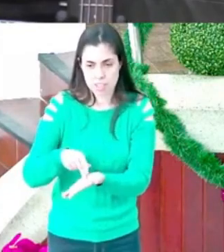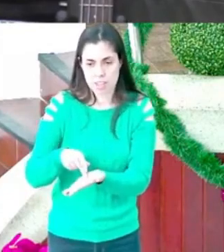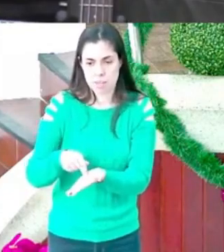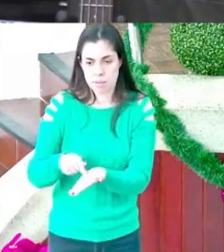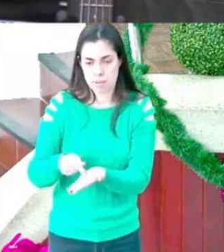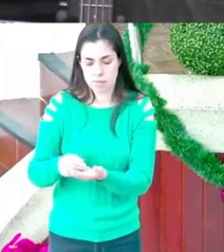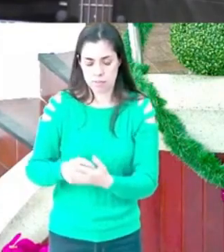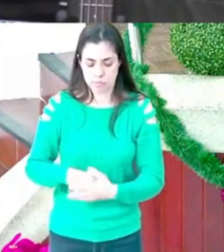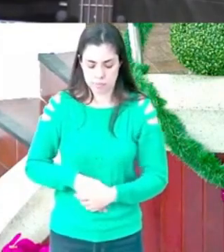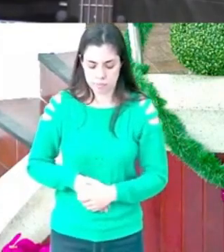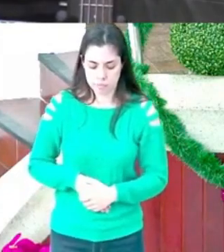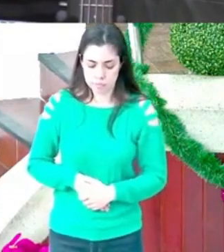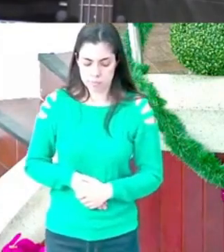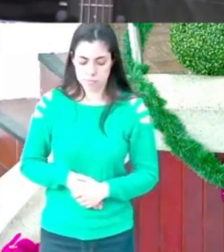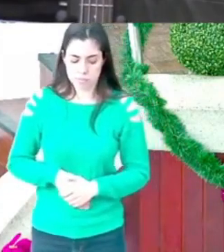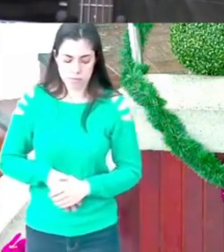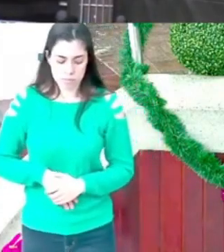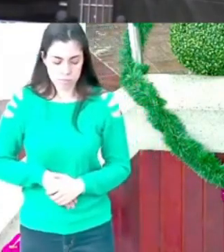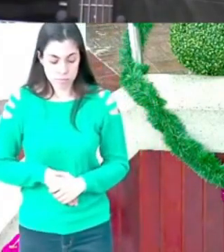Monte,